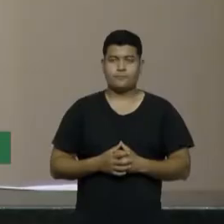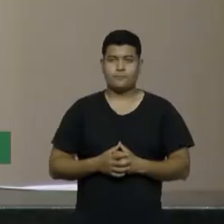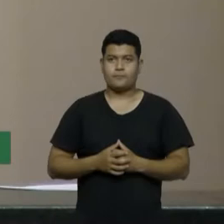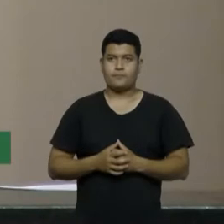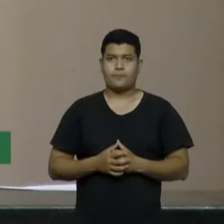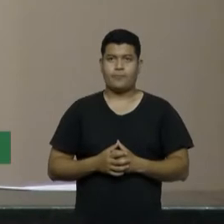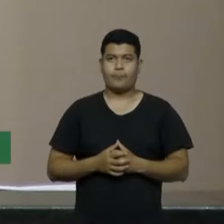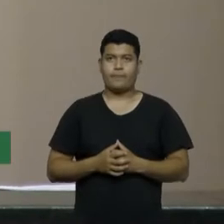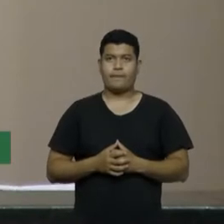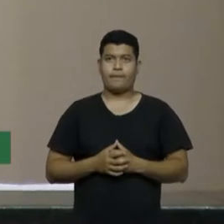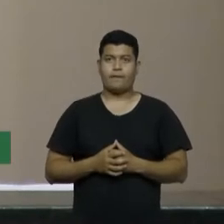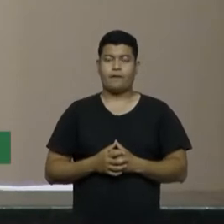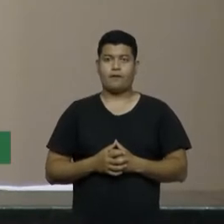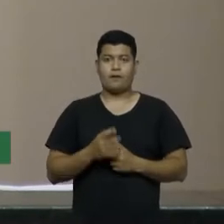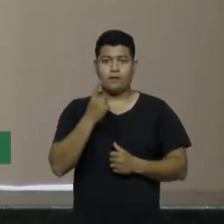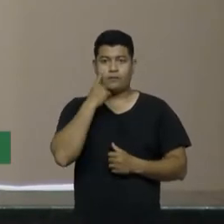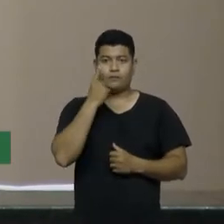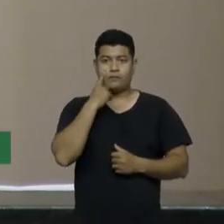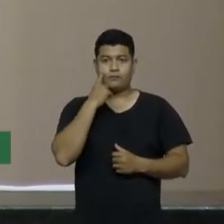Então, eu